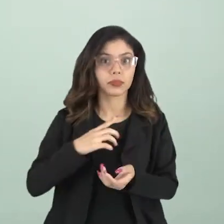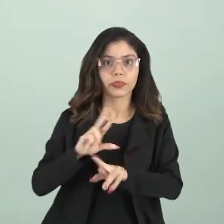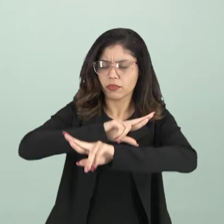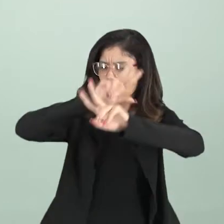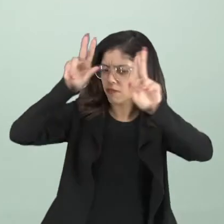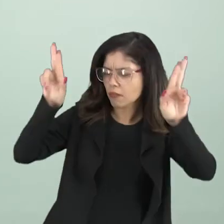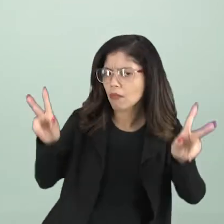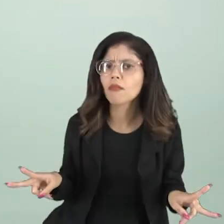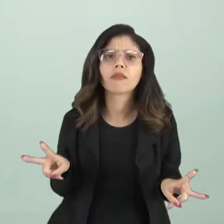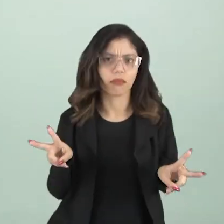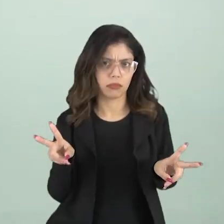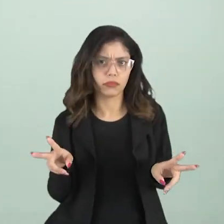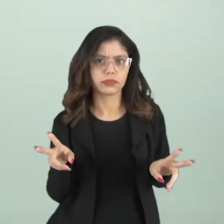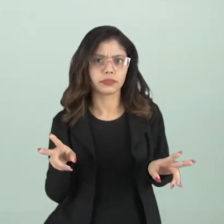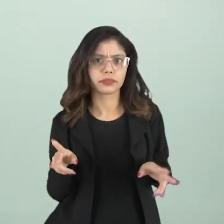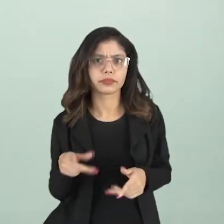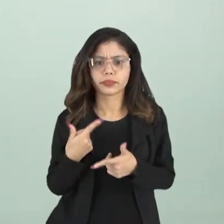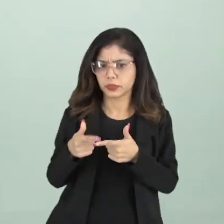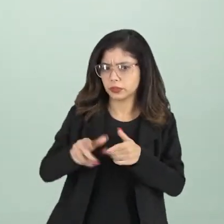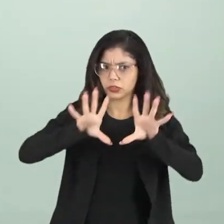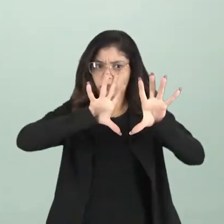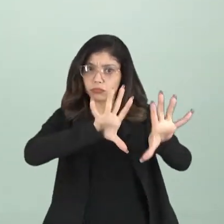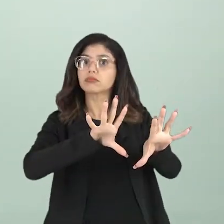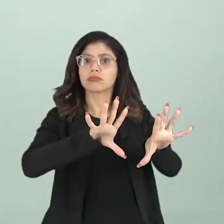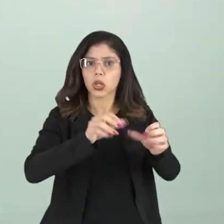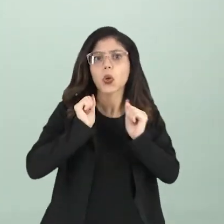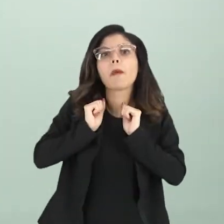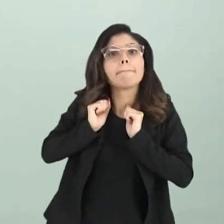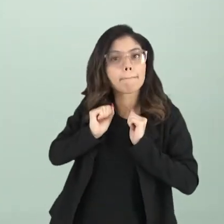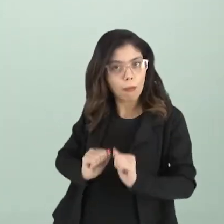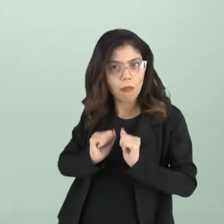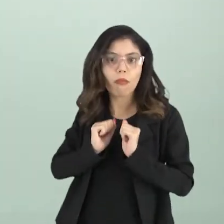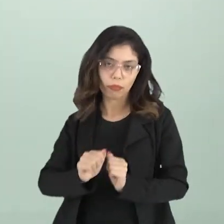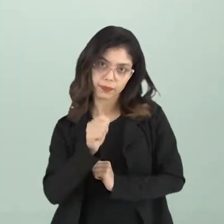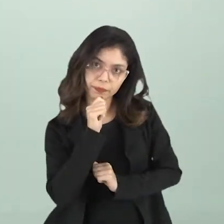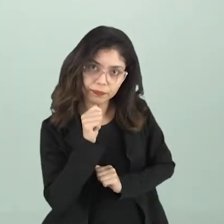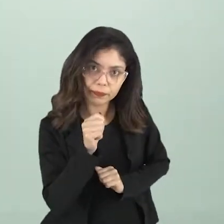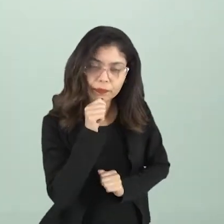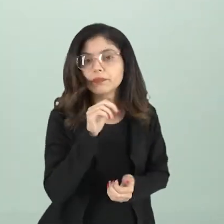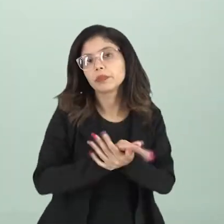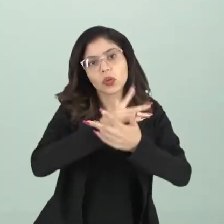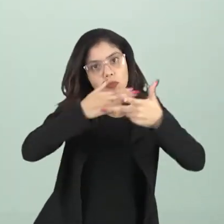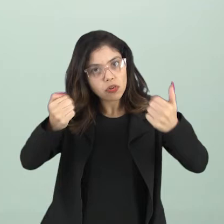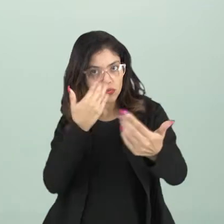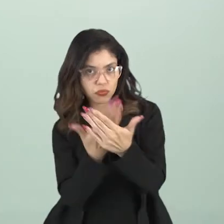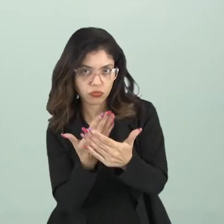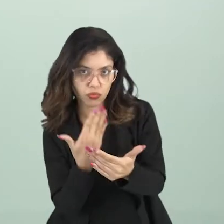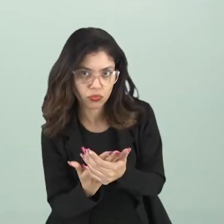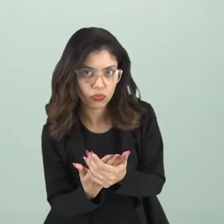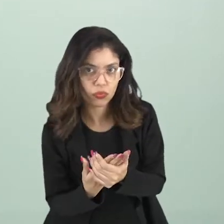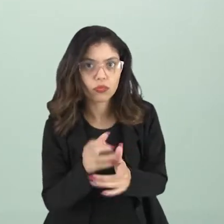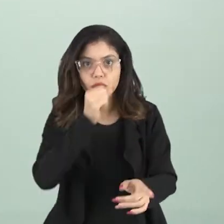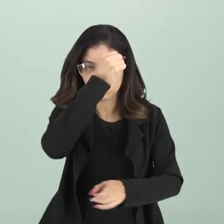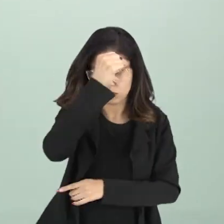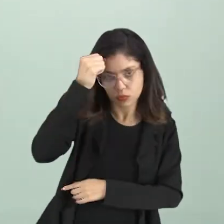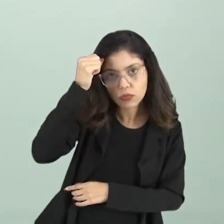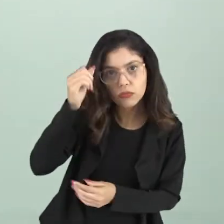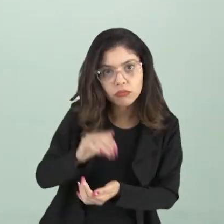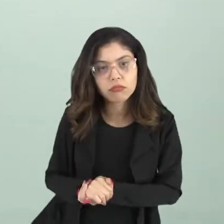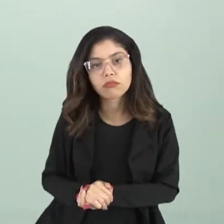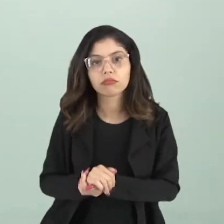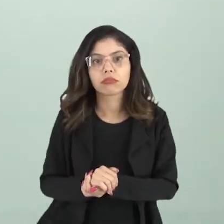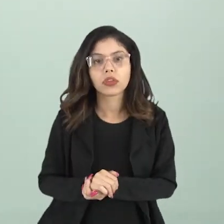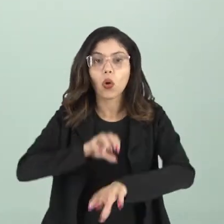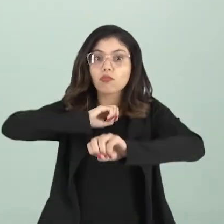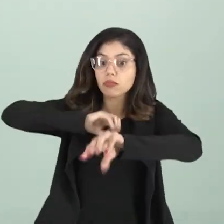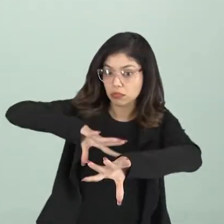uma diversidade de situações que podem tornar-se objeto de estudo sociológico. A